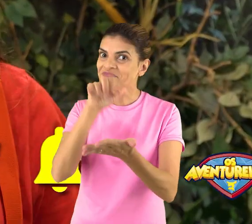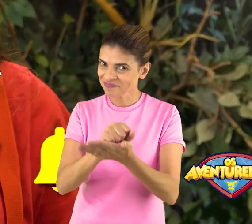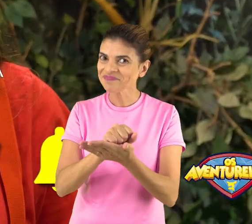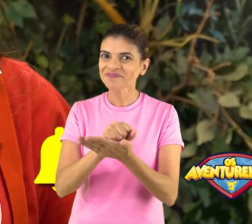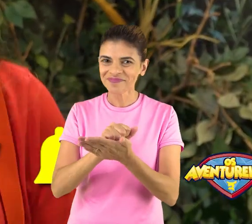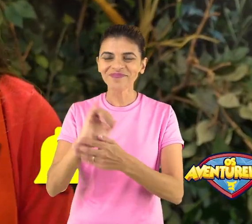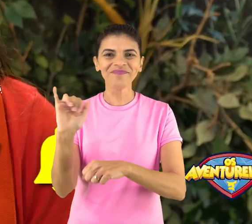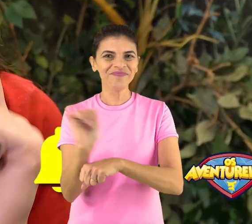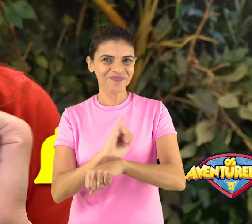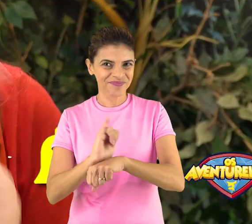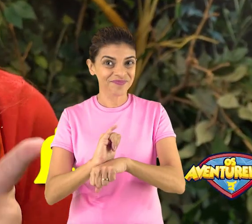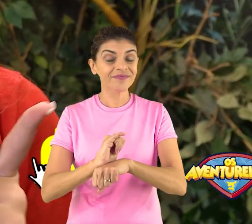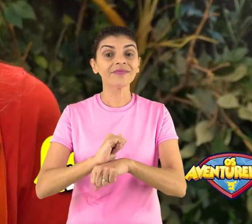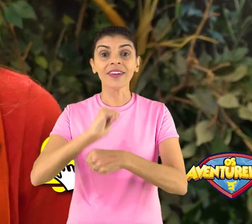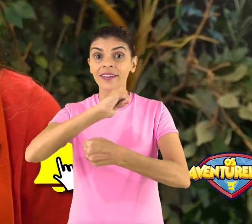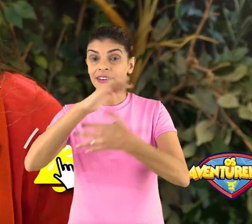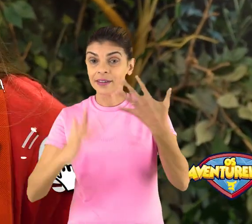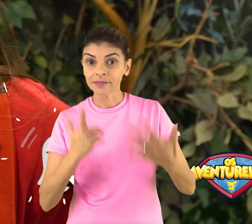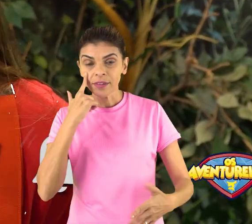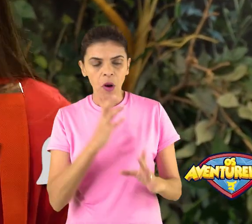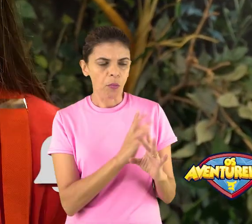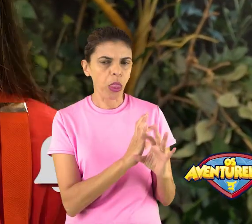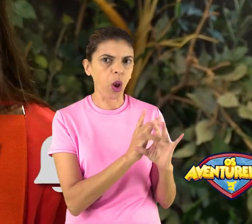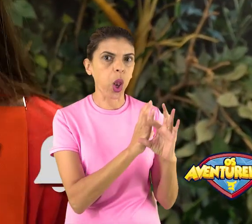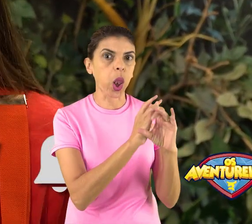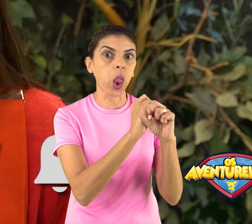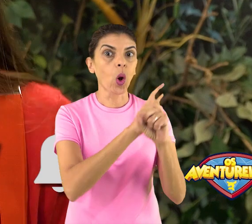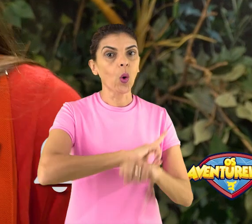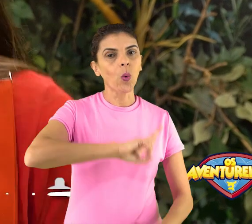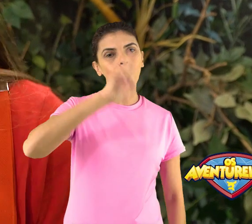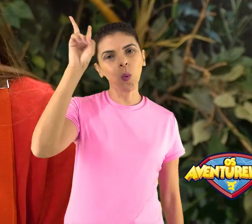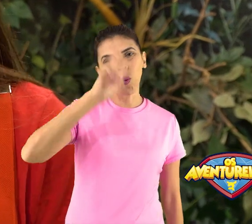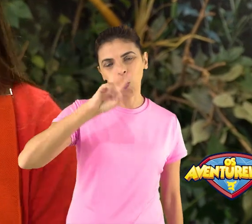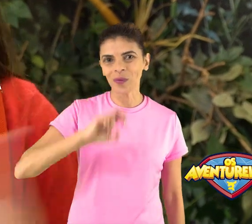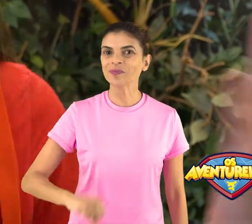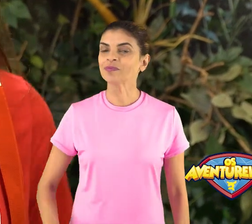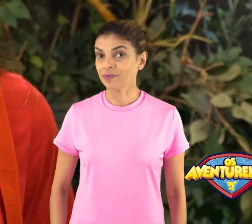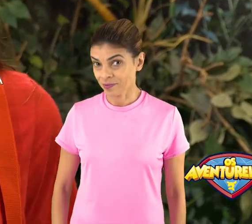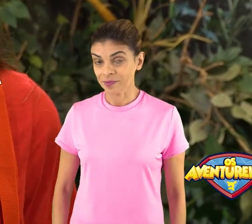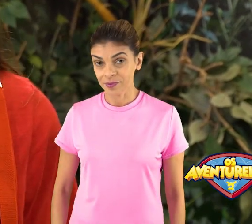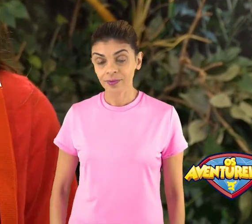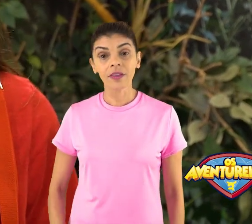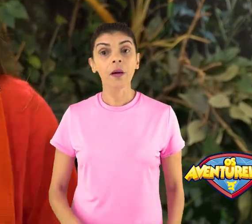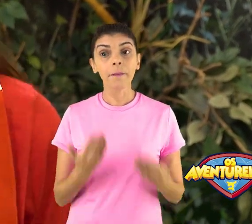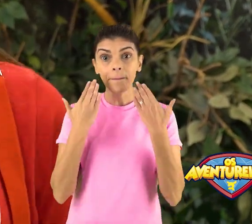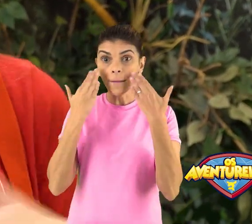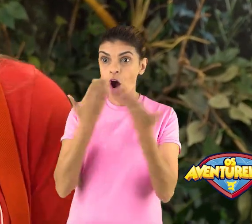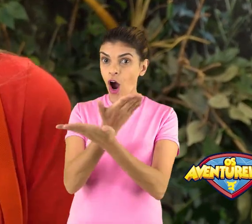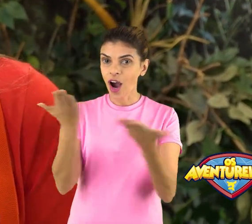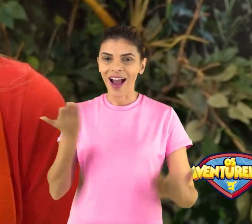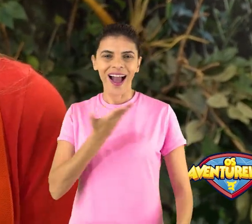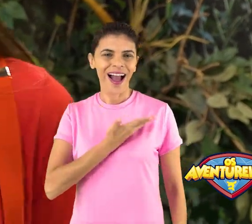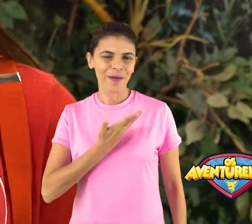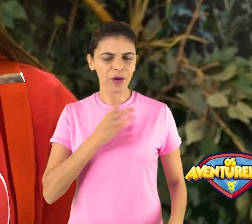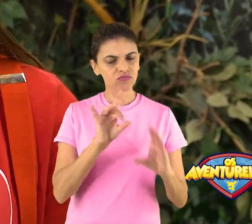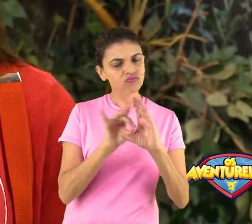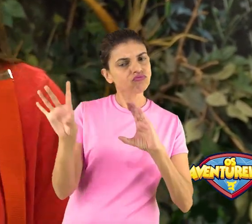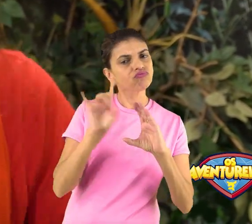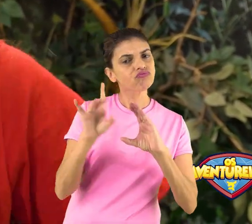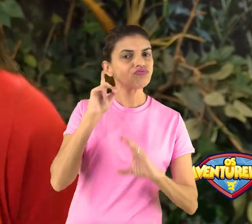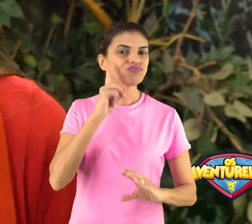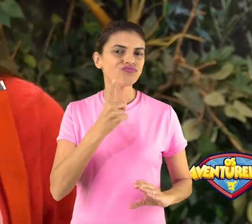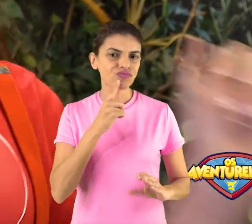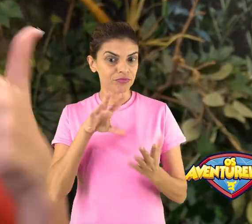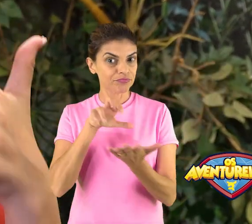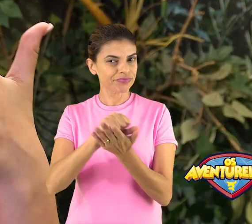da Lucas Tum pra gente chegar em 40 milhões de inscritos! E mostra Lucas Tum pros seus amigos pra eles se